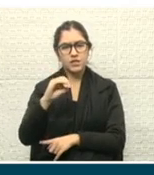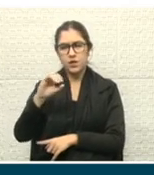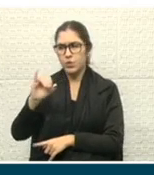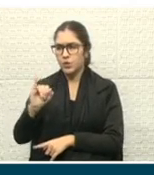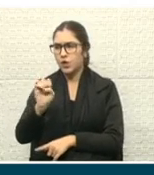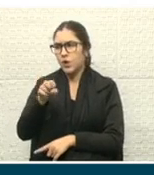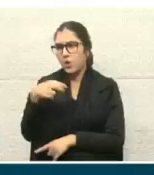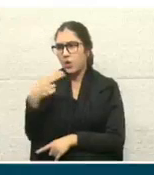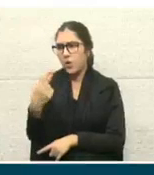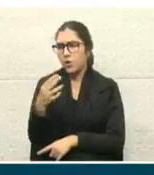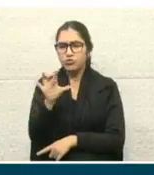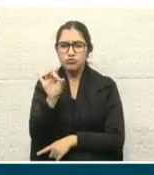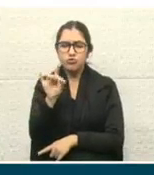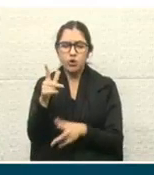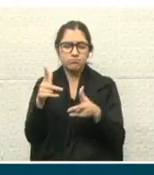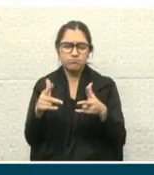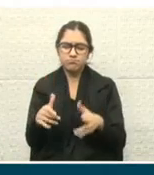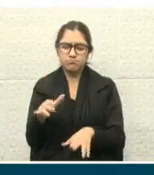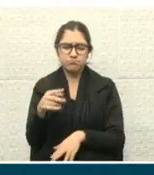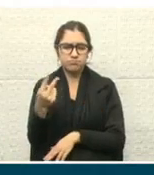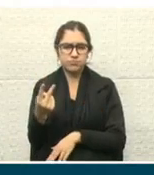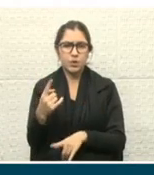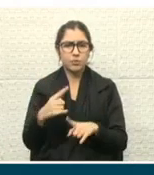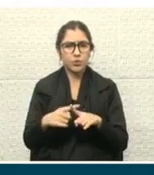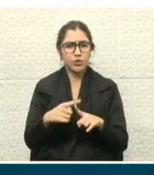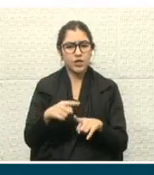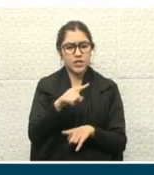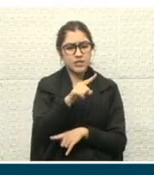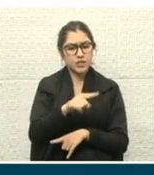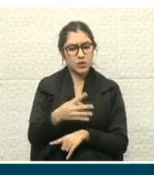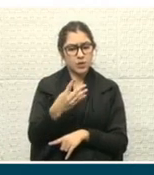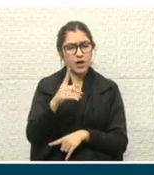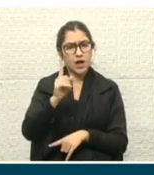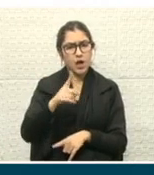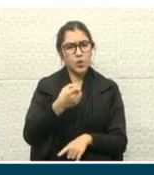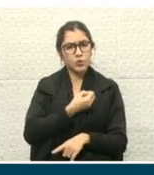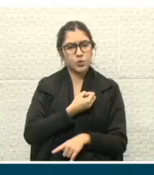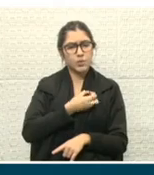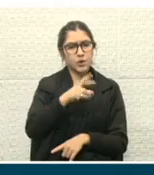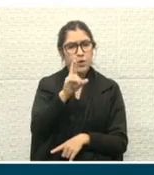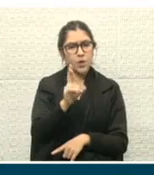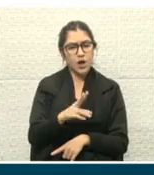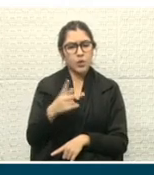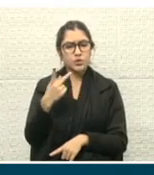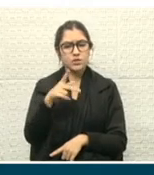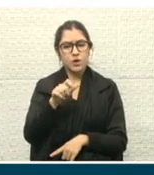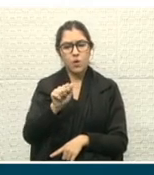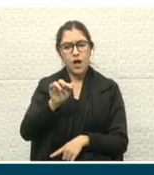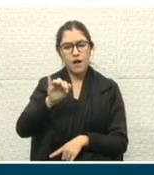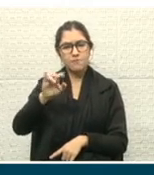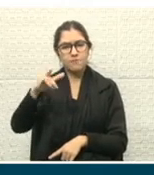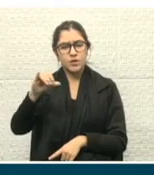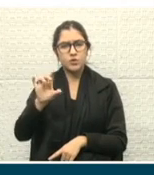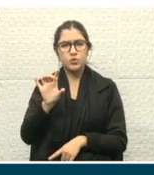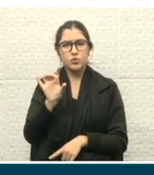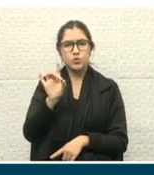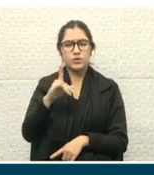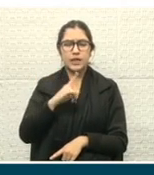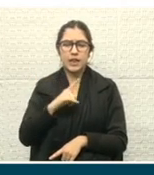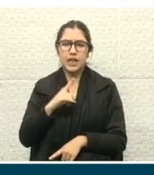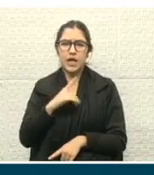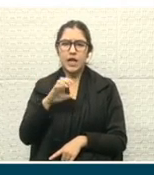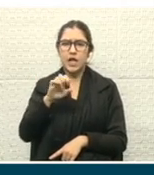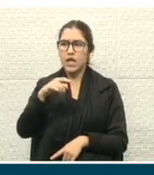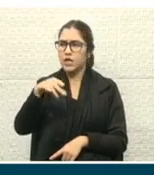ou apenas igual a 2, porque o Z4 é um número real. O seu afixo está sobre o